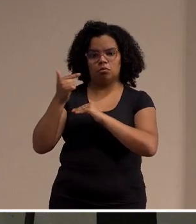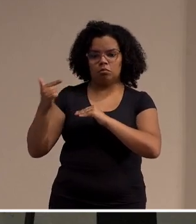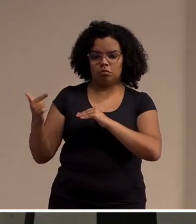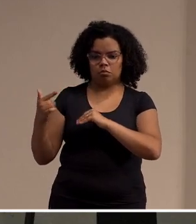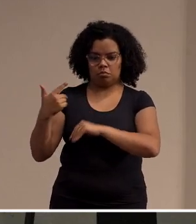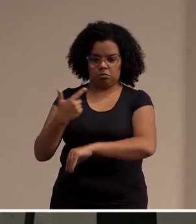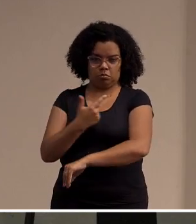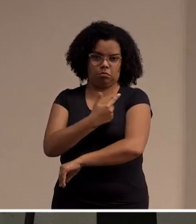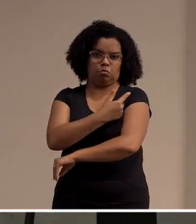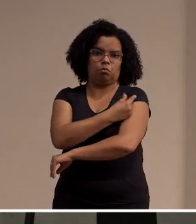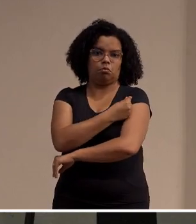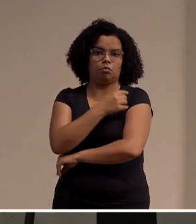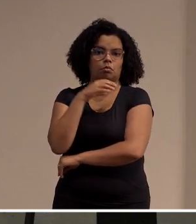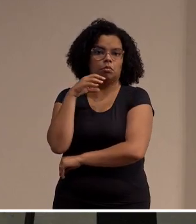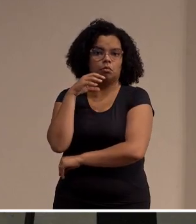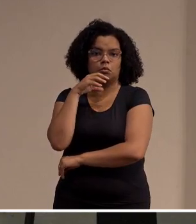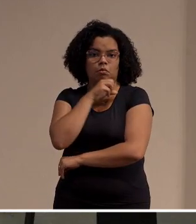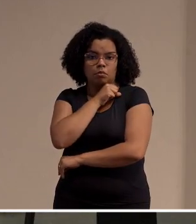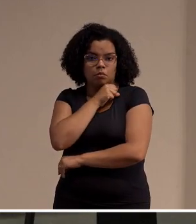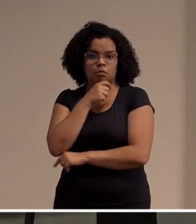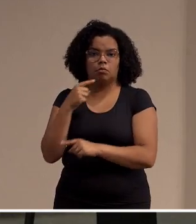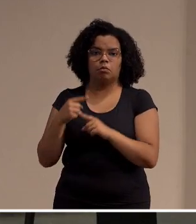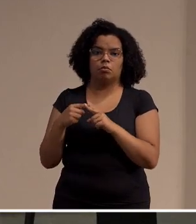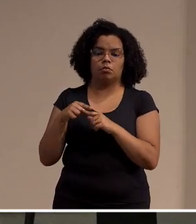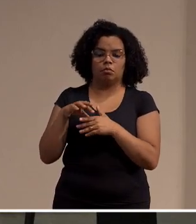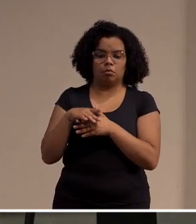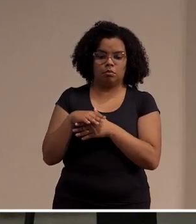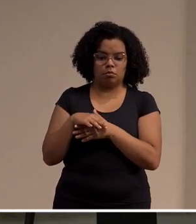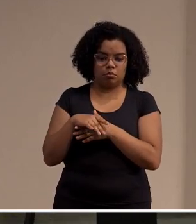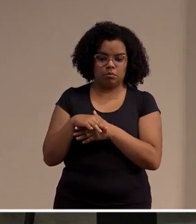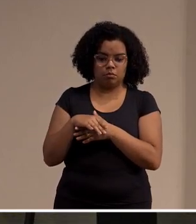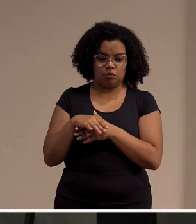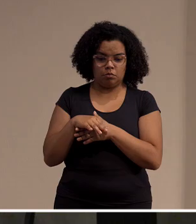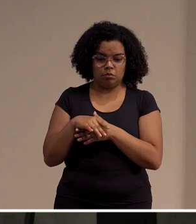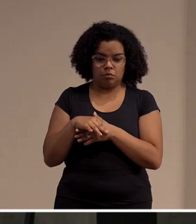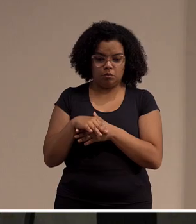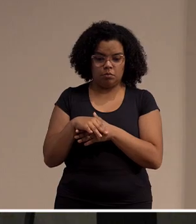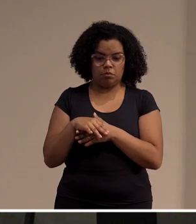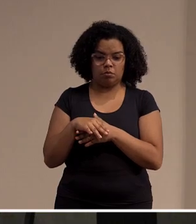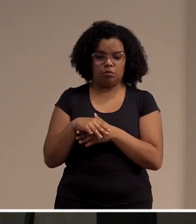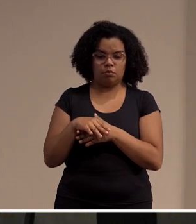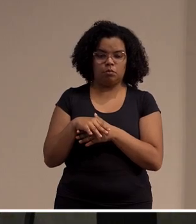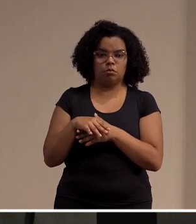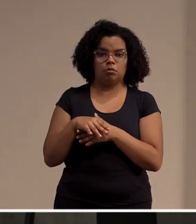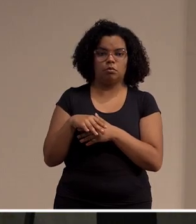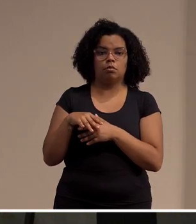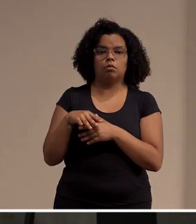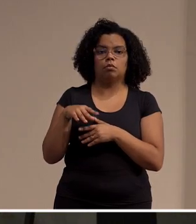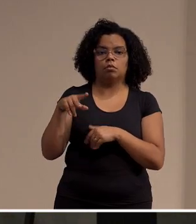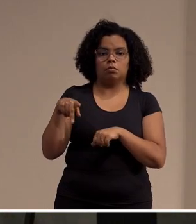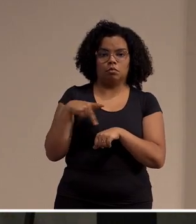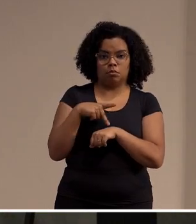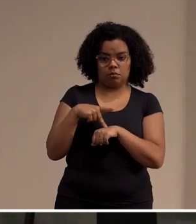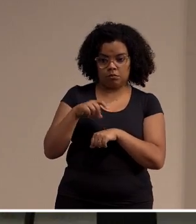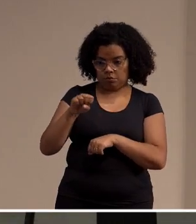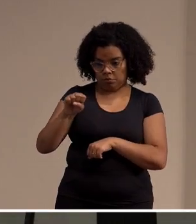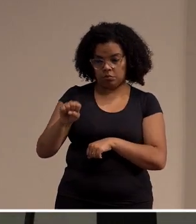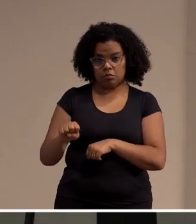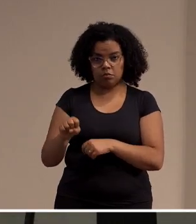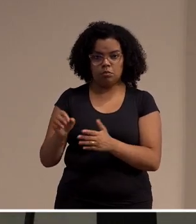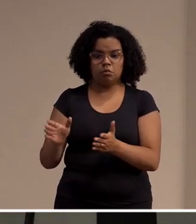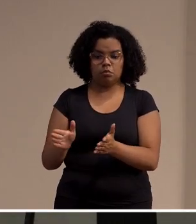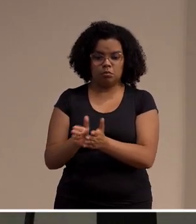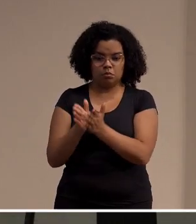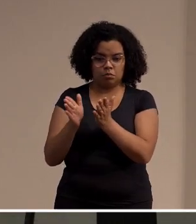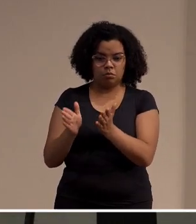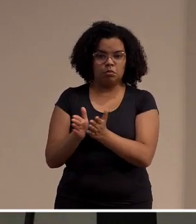ou tão distribuída como está, porque é uma doença que ataca, sobretudo, os países do sul, né, os países mais pobres. Eu